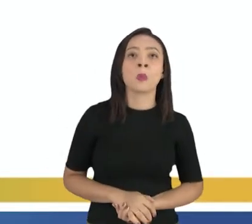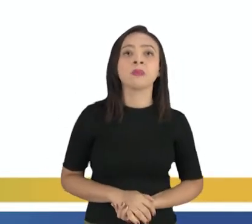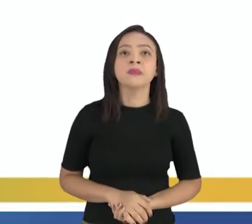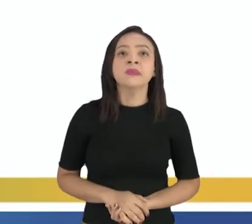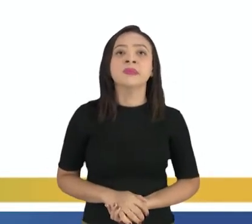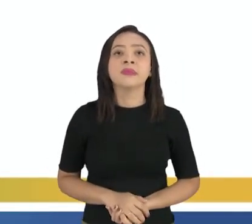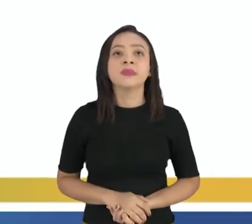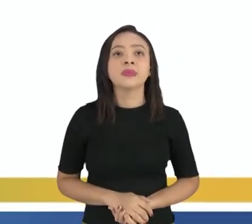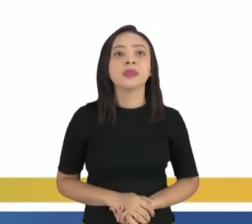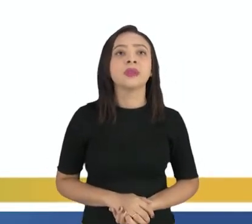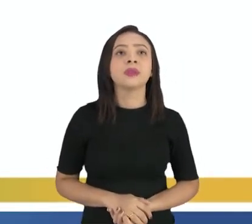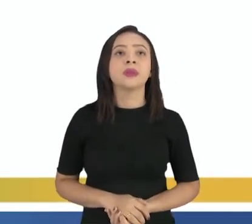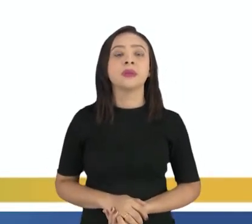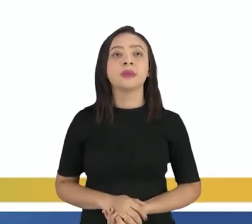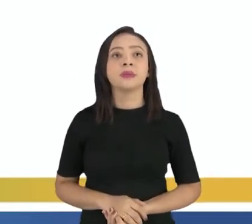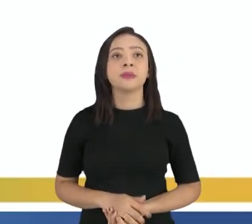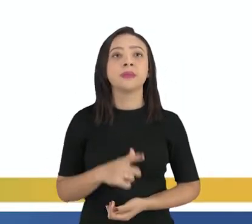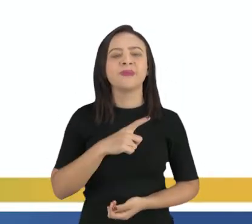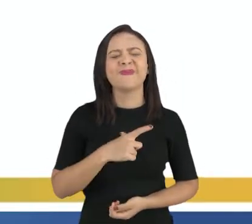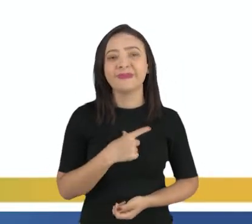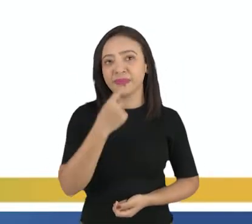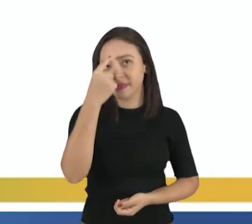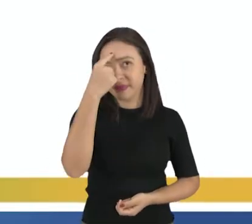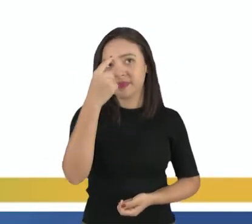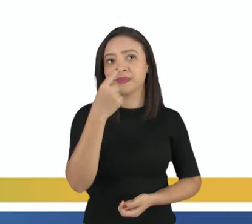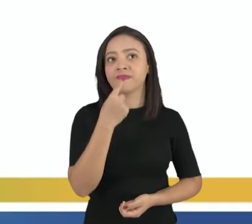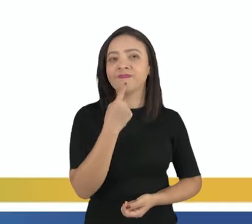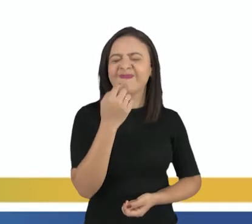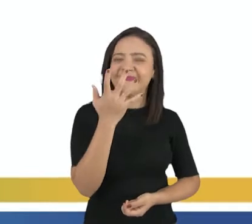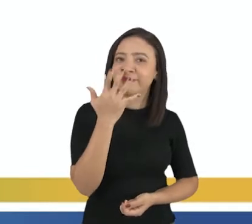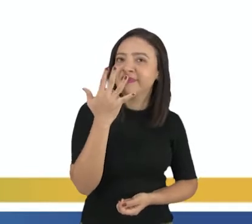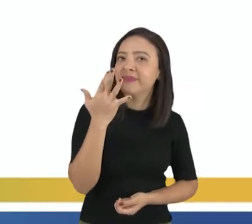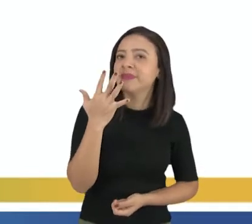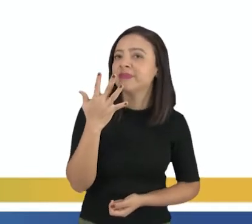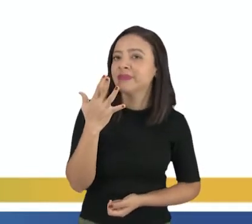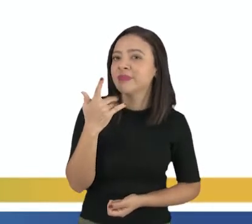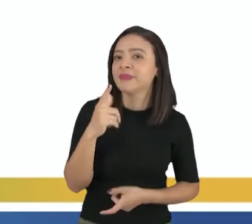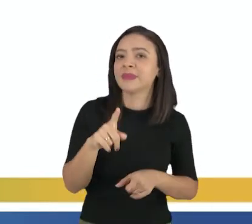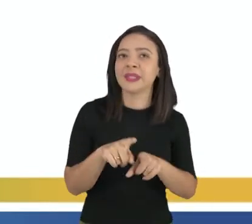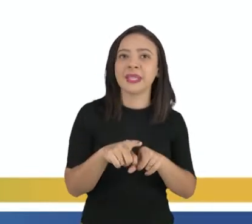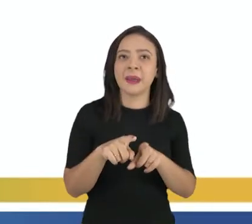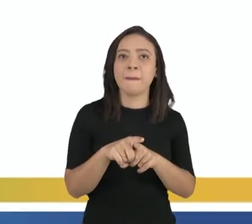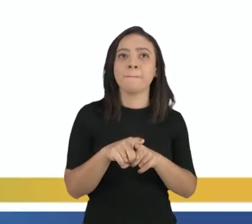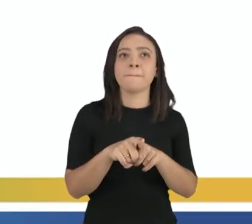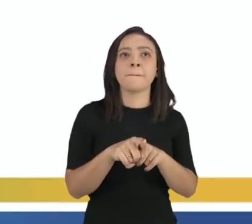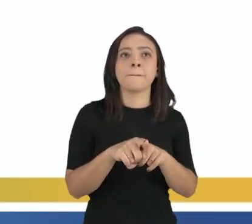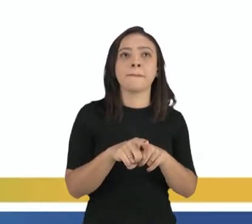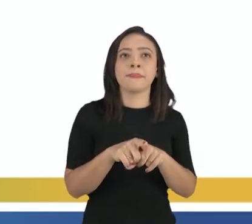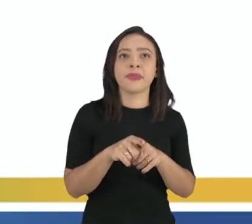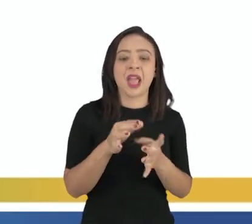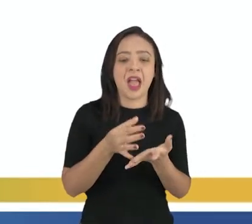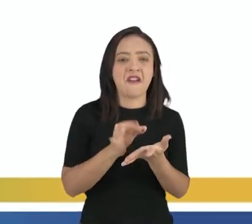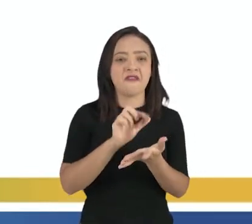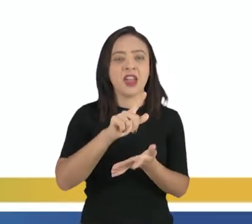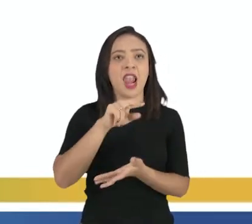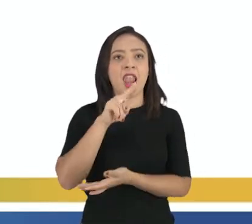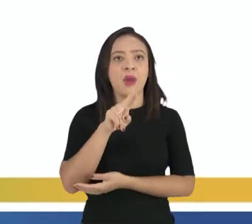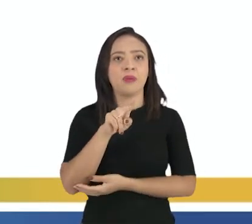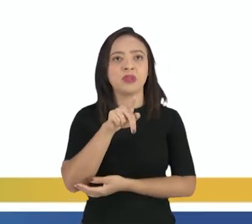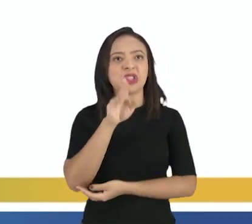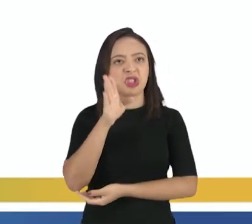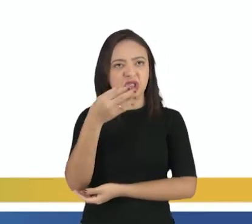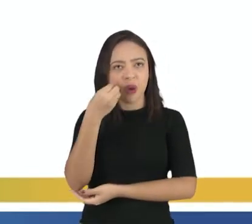esse exemplo. Nós temos as imagens, as cores aparentes, né? Café da Lu. Você